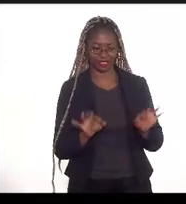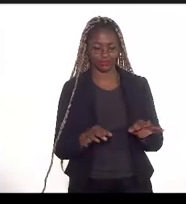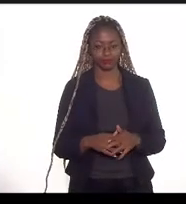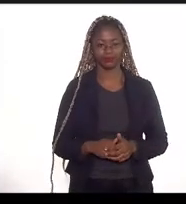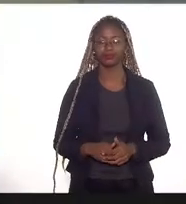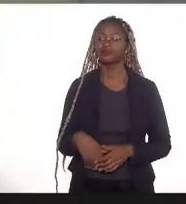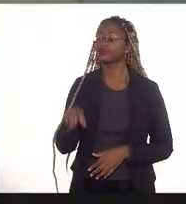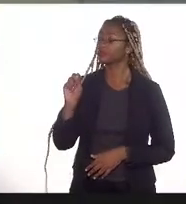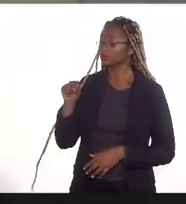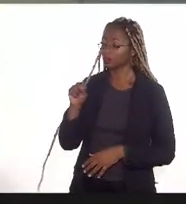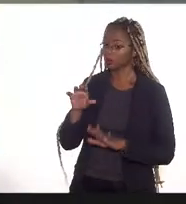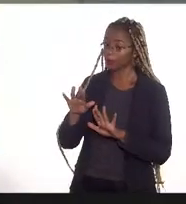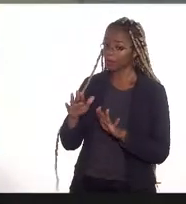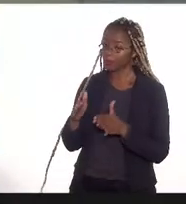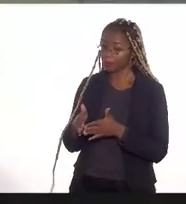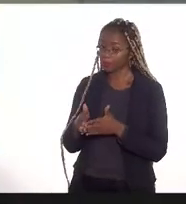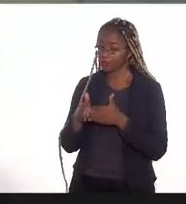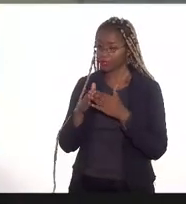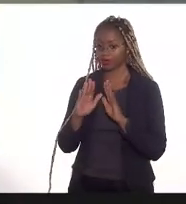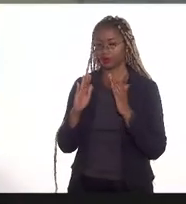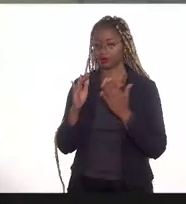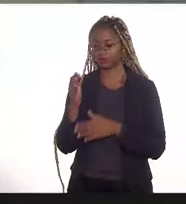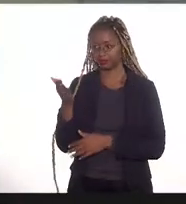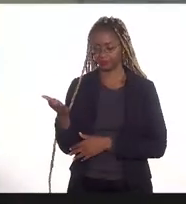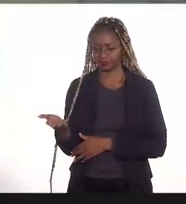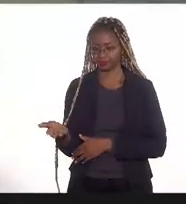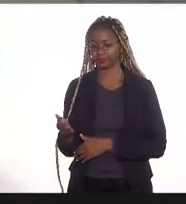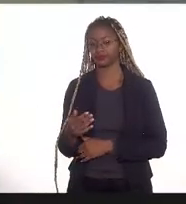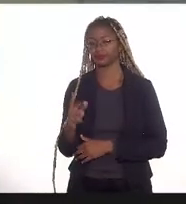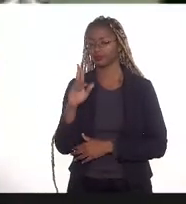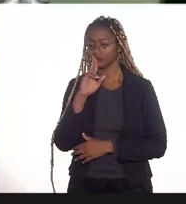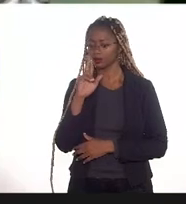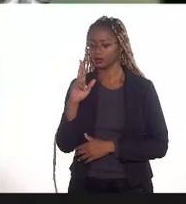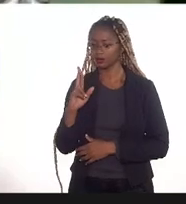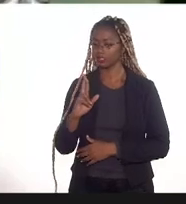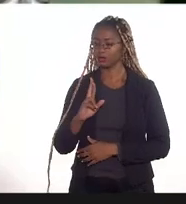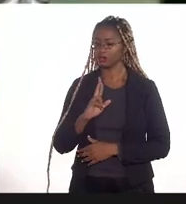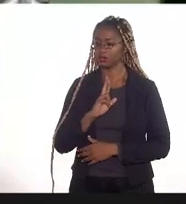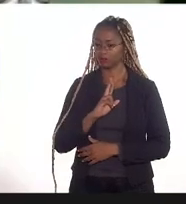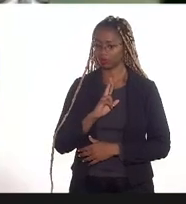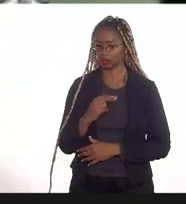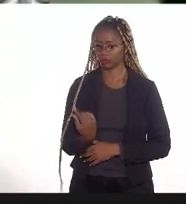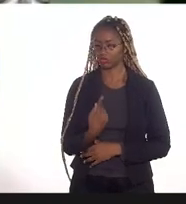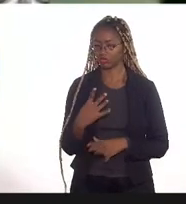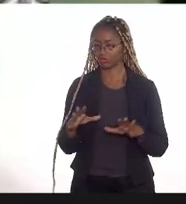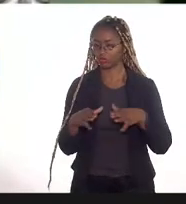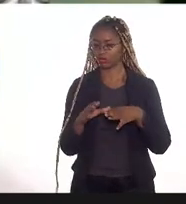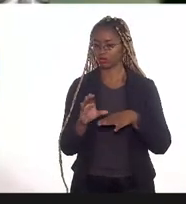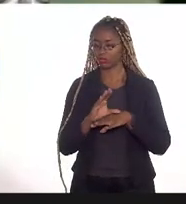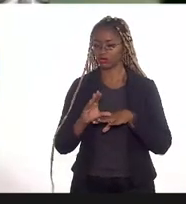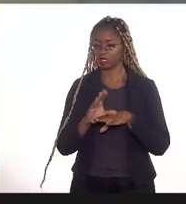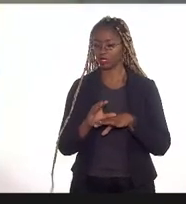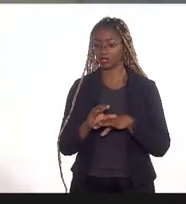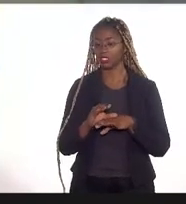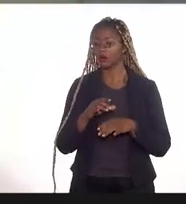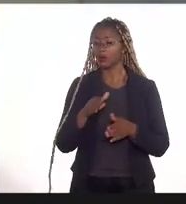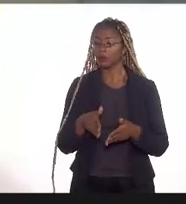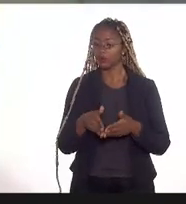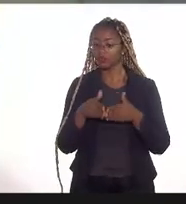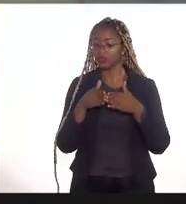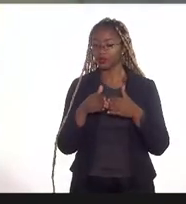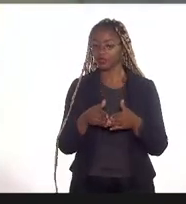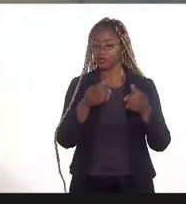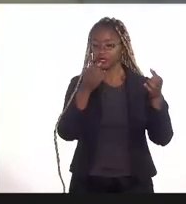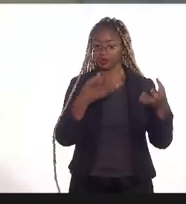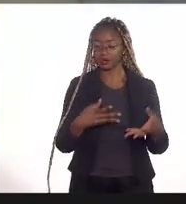por favor, quando o senhor for dar essa resposta à comissão, o senhor especifique o